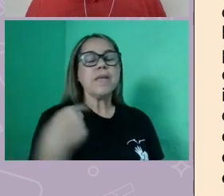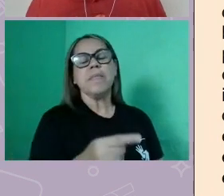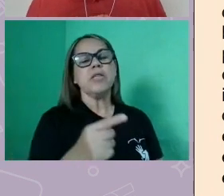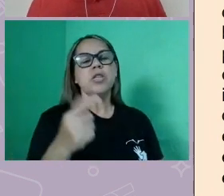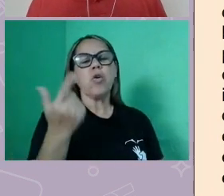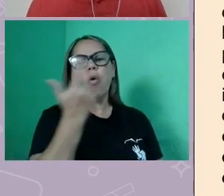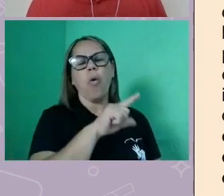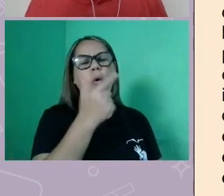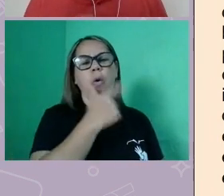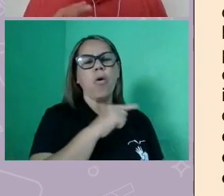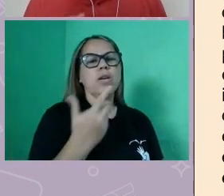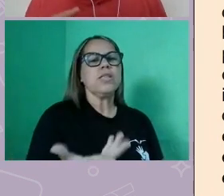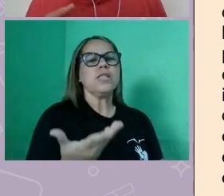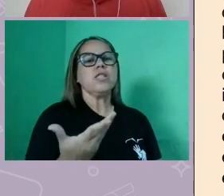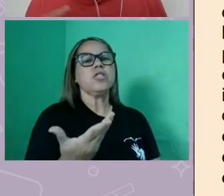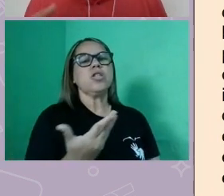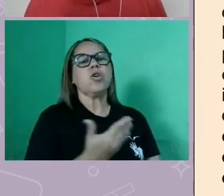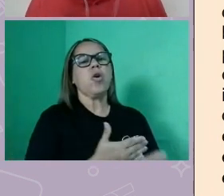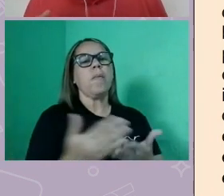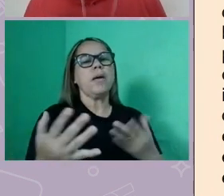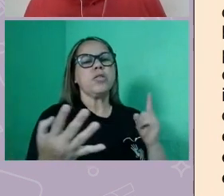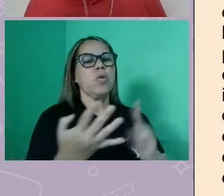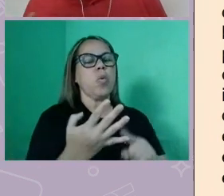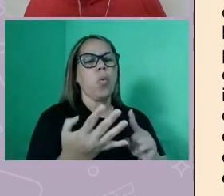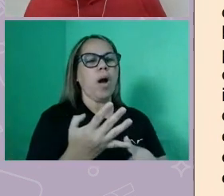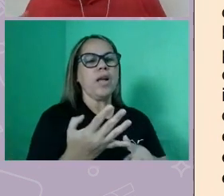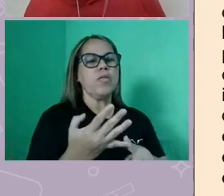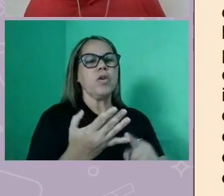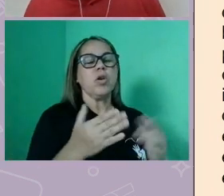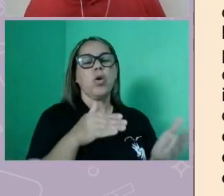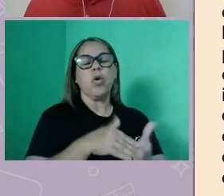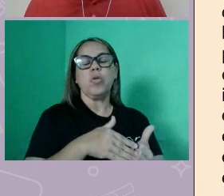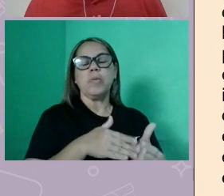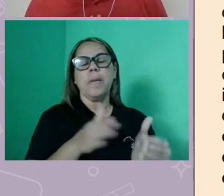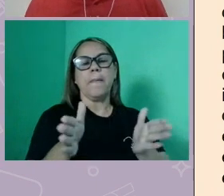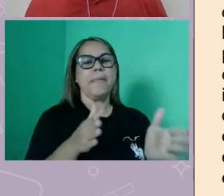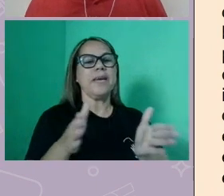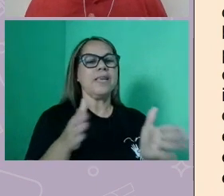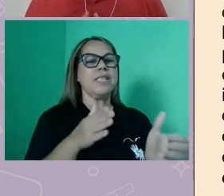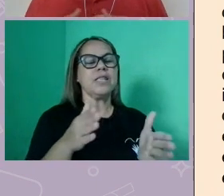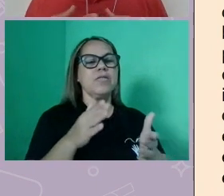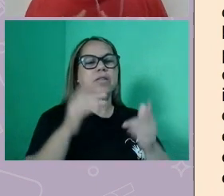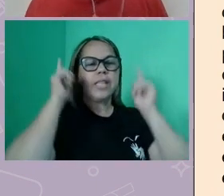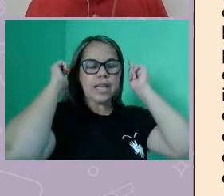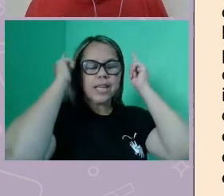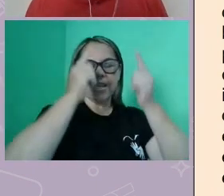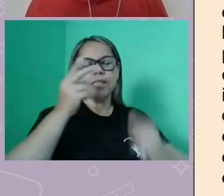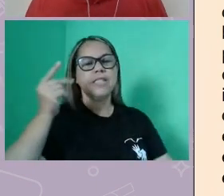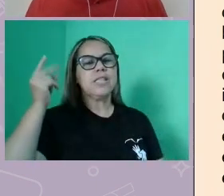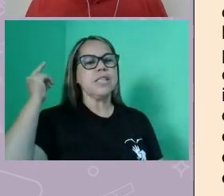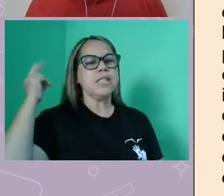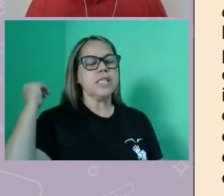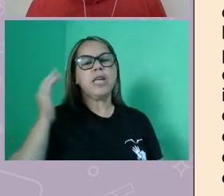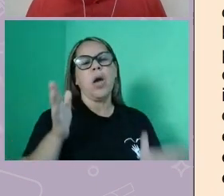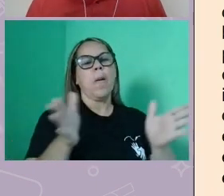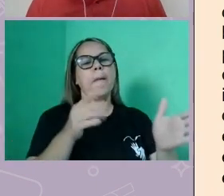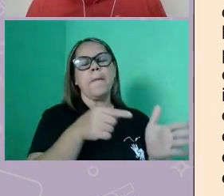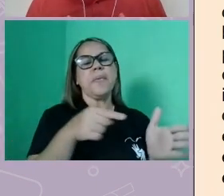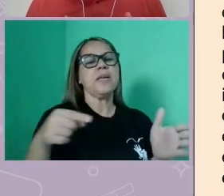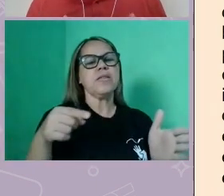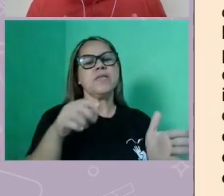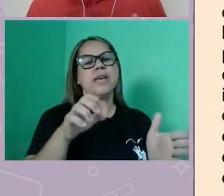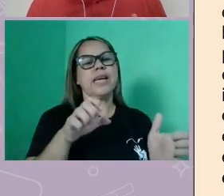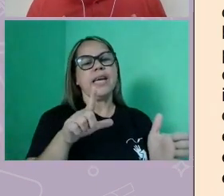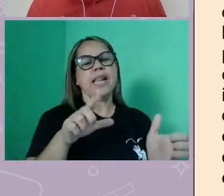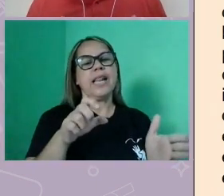e inicia o quarto e último período da história da Grécia Antiga que é o período helenístico onde a gente vai